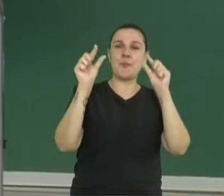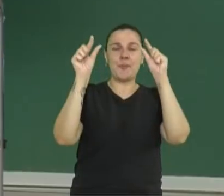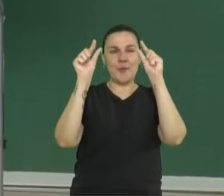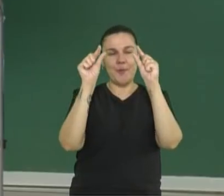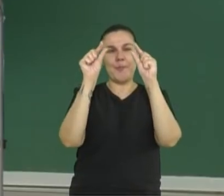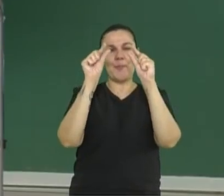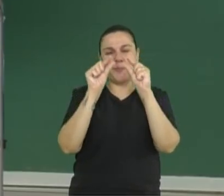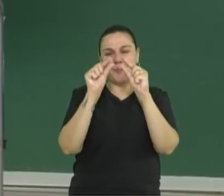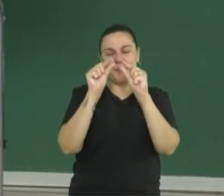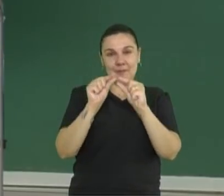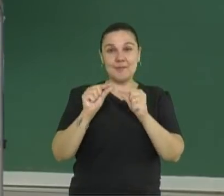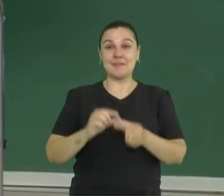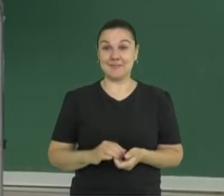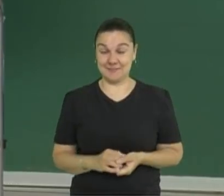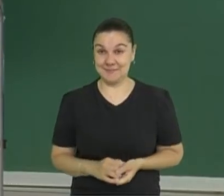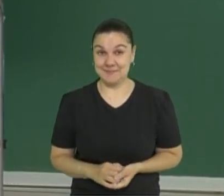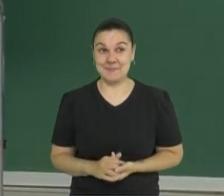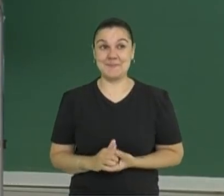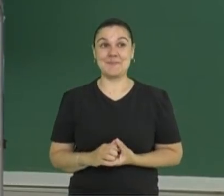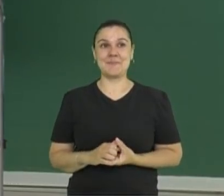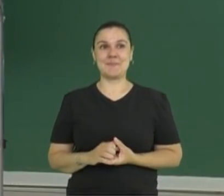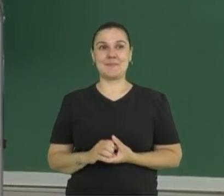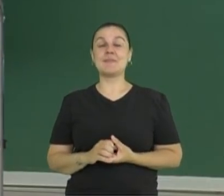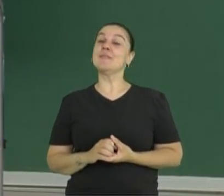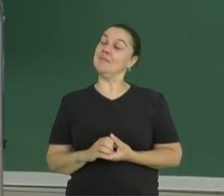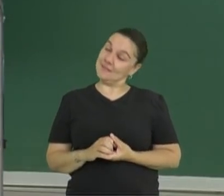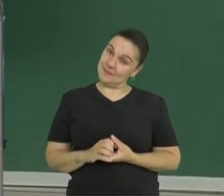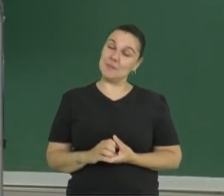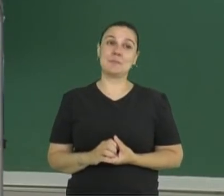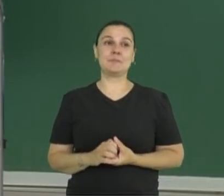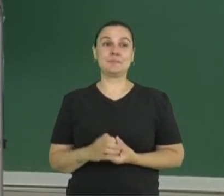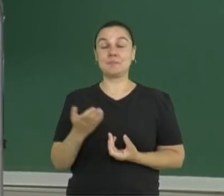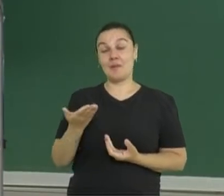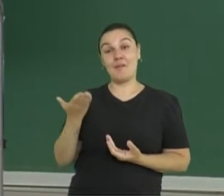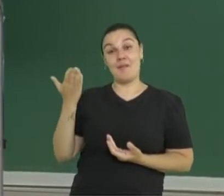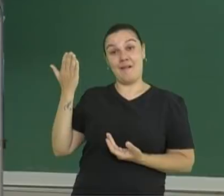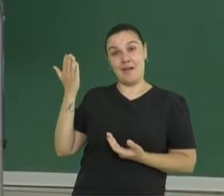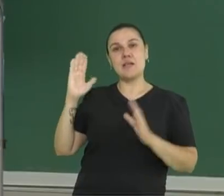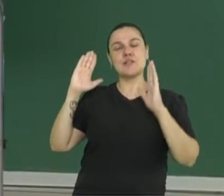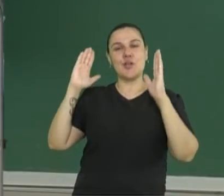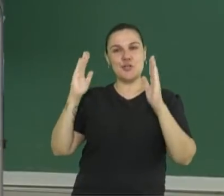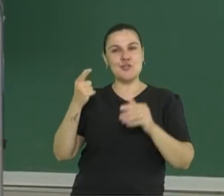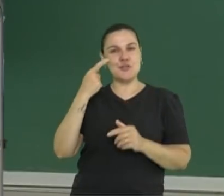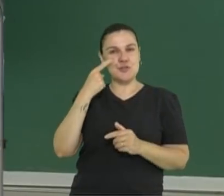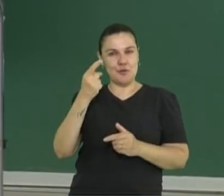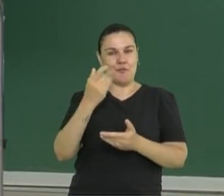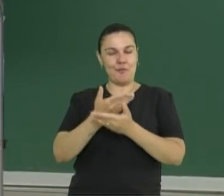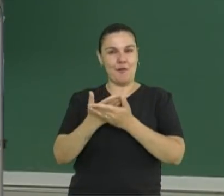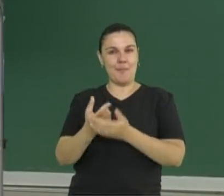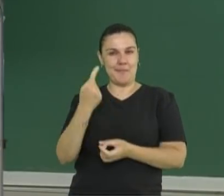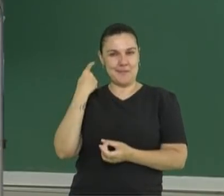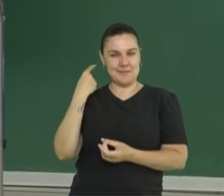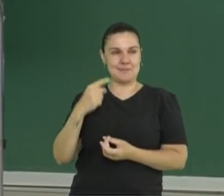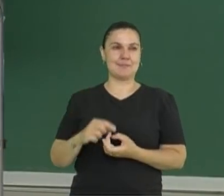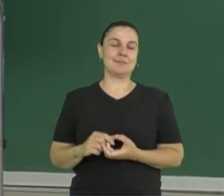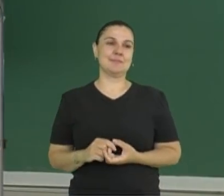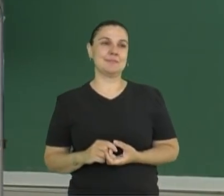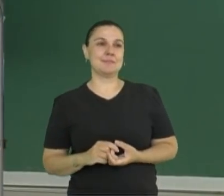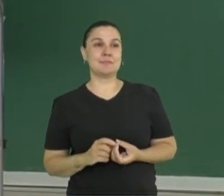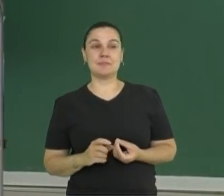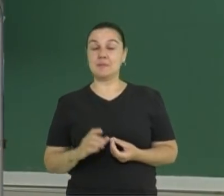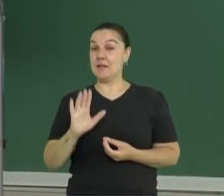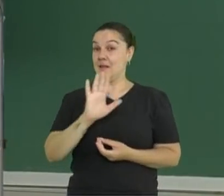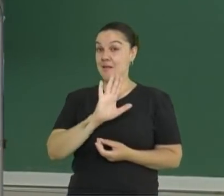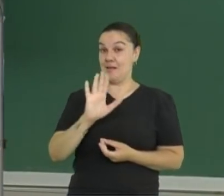ficando menor ainda. Bom, essa imagem nós já tratamos, já conversamos na aula passada.